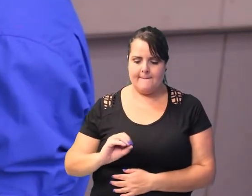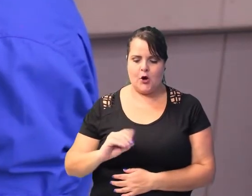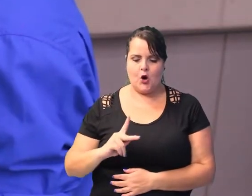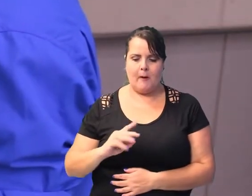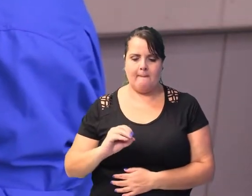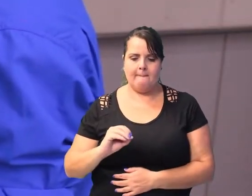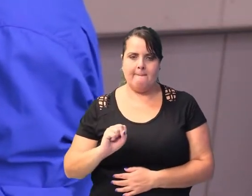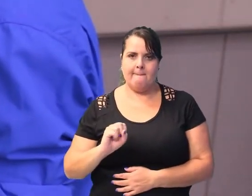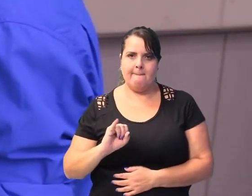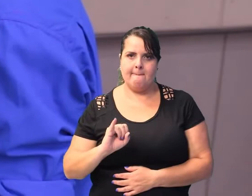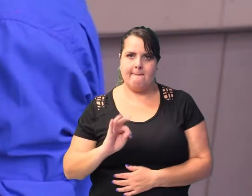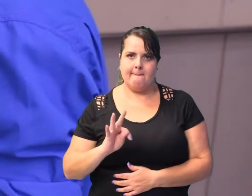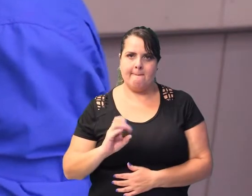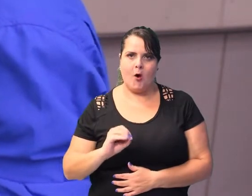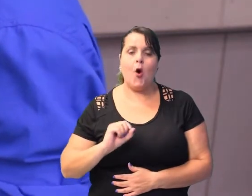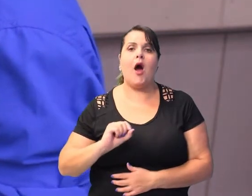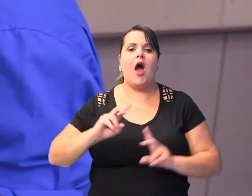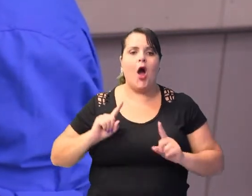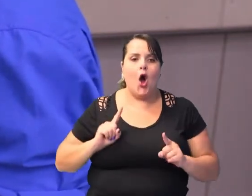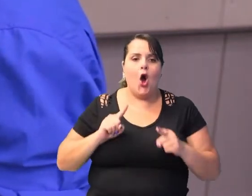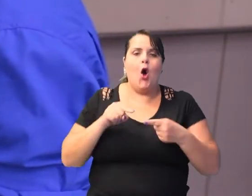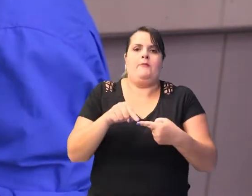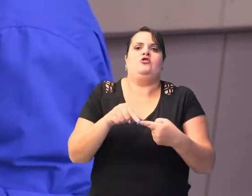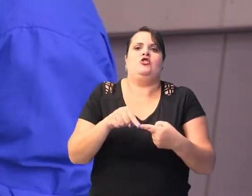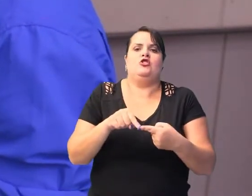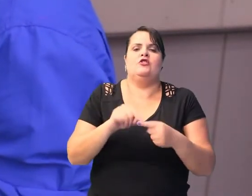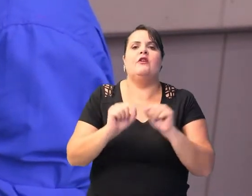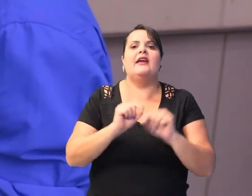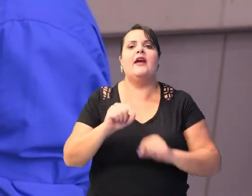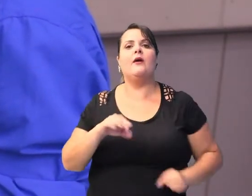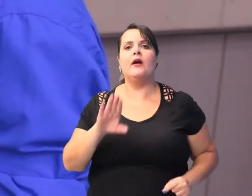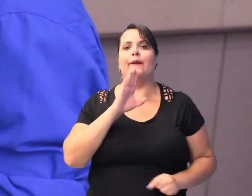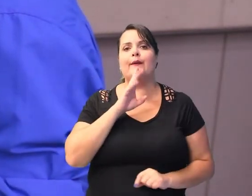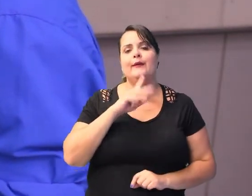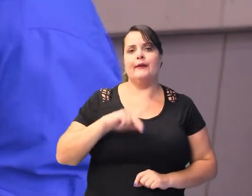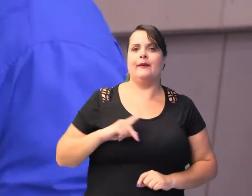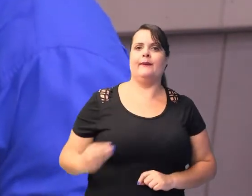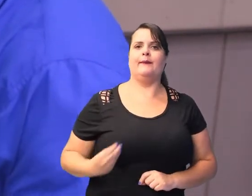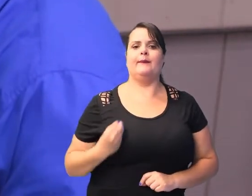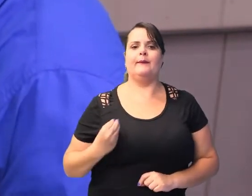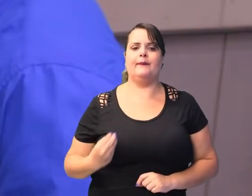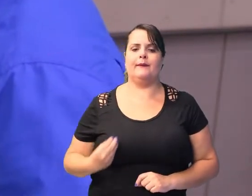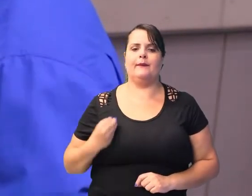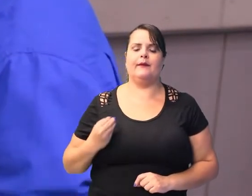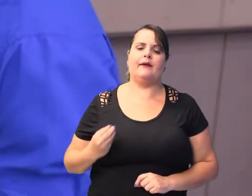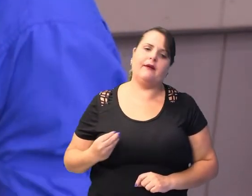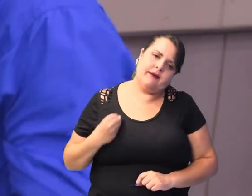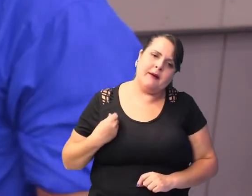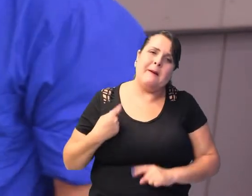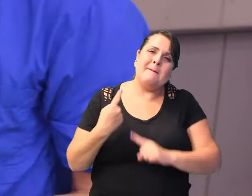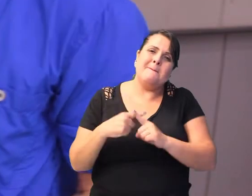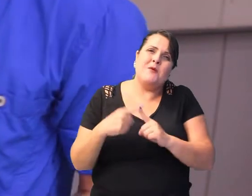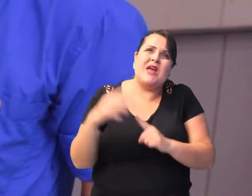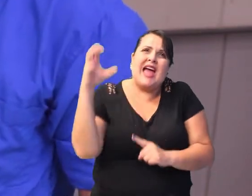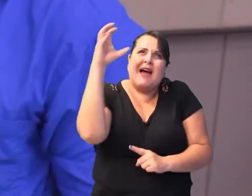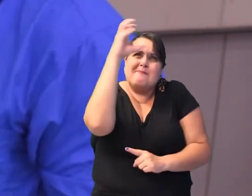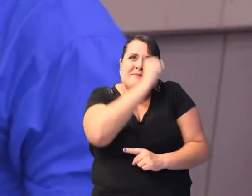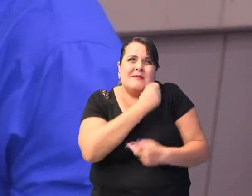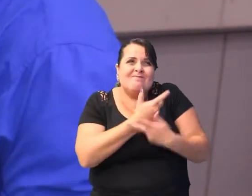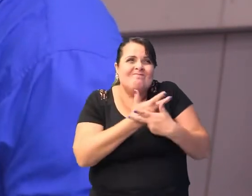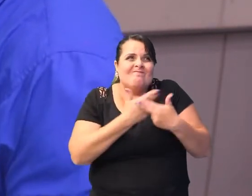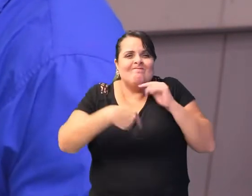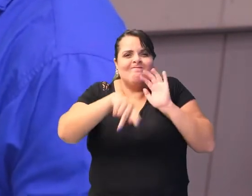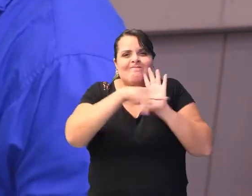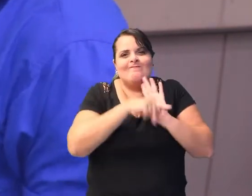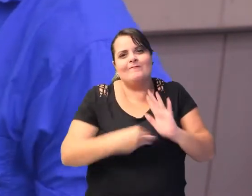monte de três deles que é muito bom né kurt eu adoro o negócio de óleo enfim nem é bom na minha pergunta mas a gente não jogou 11